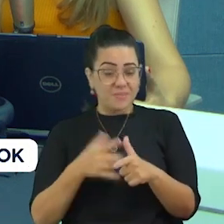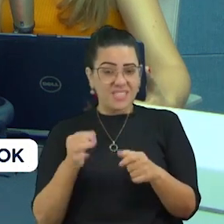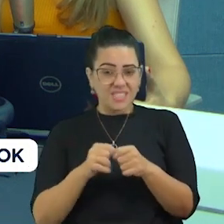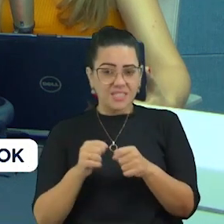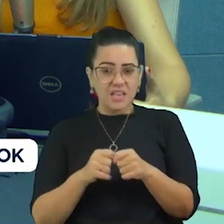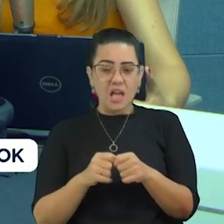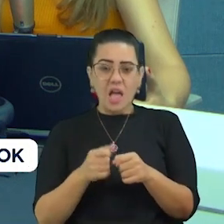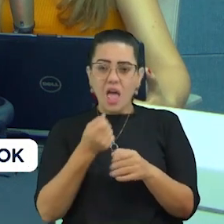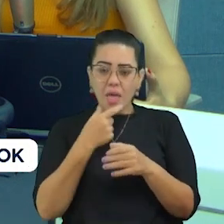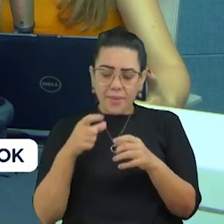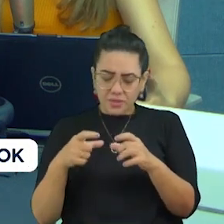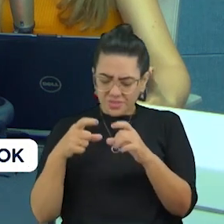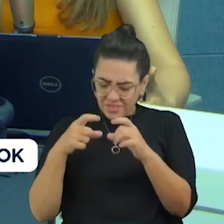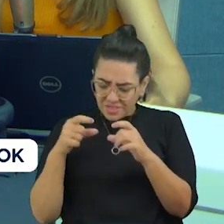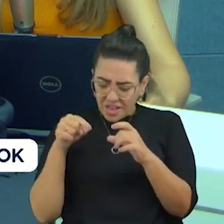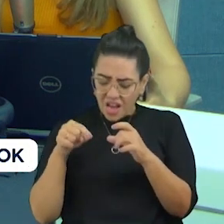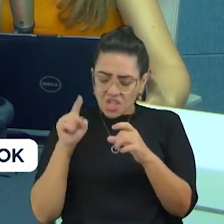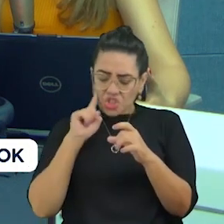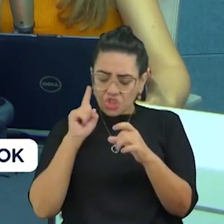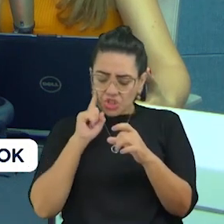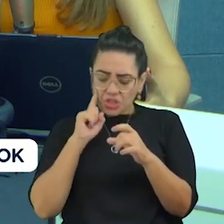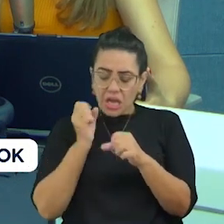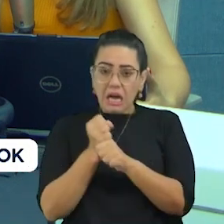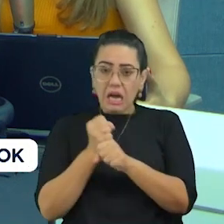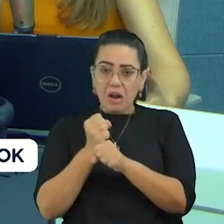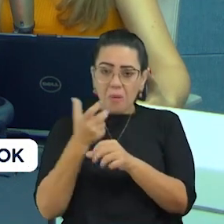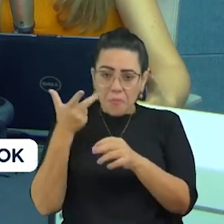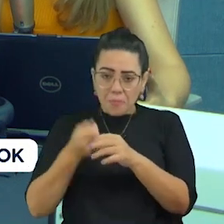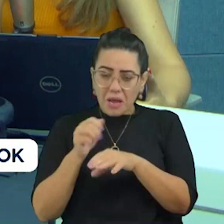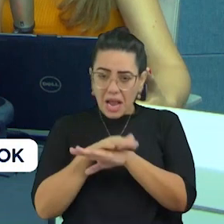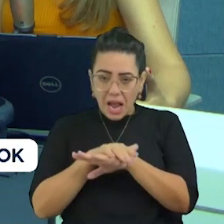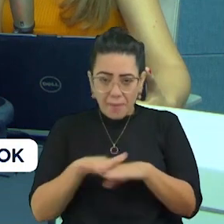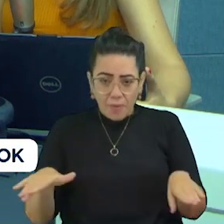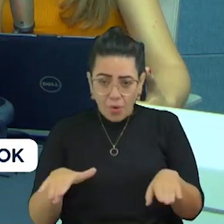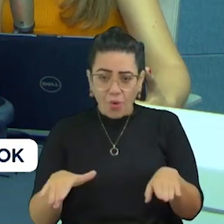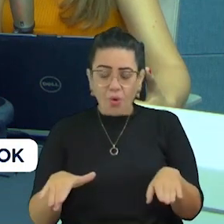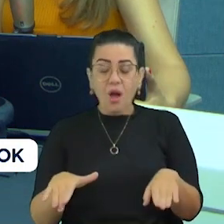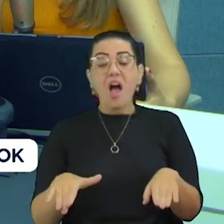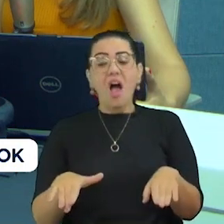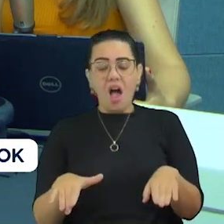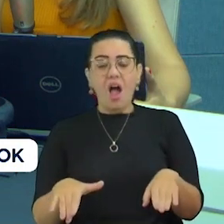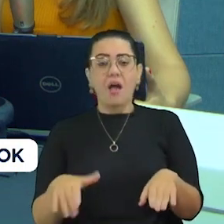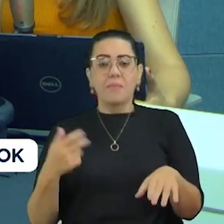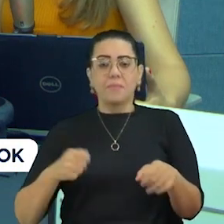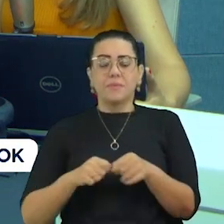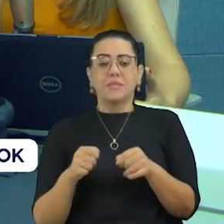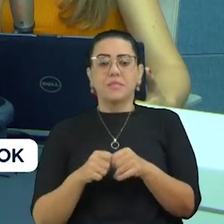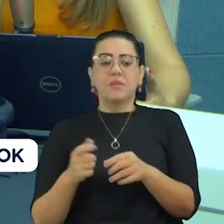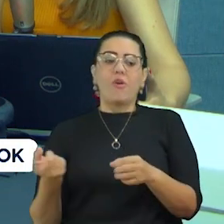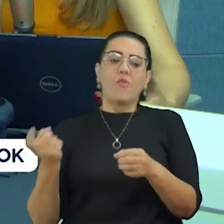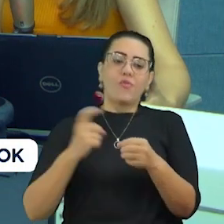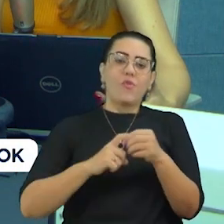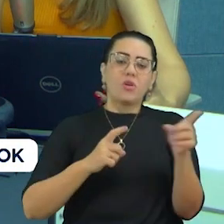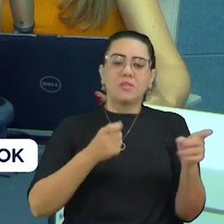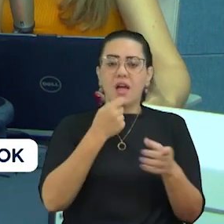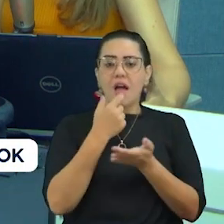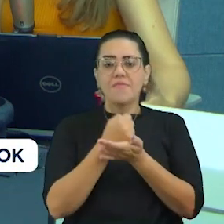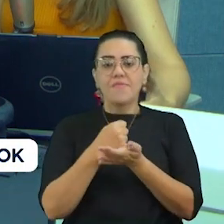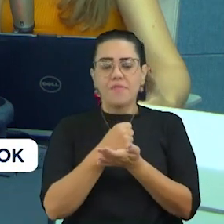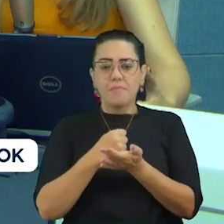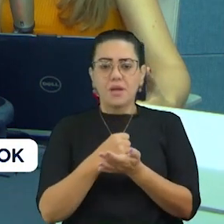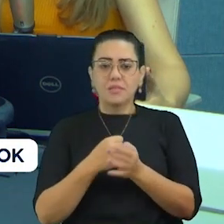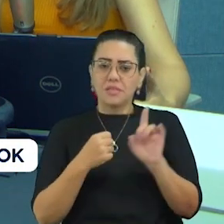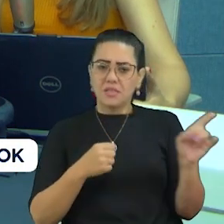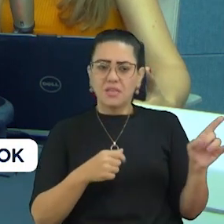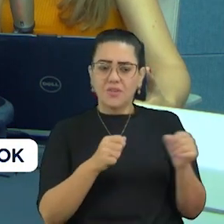Venceu a medicação, ou então eu tomei ela e já terminou, teve uma sobra, volta para a farmácia e a